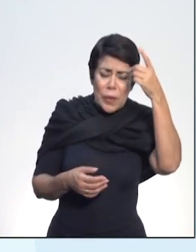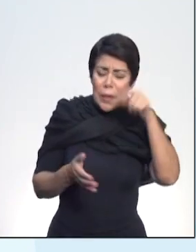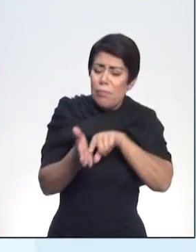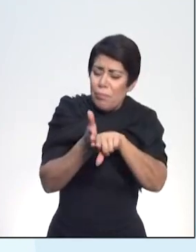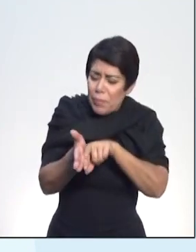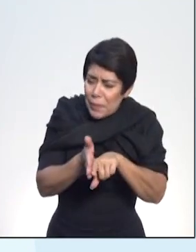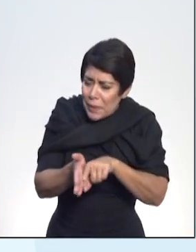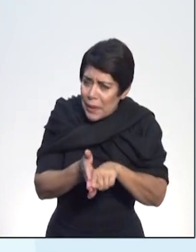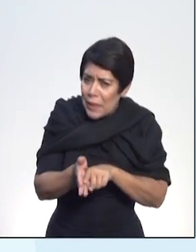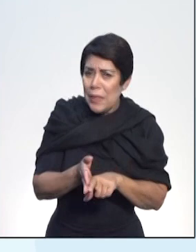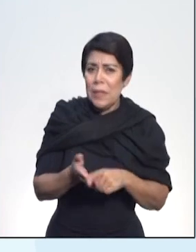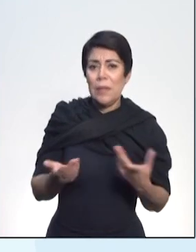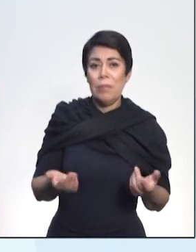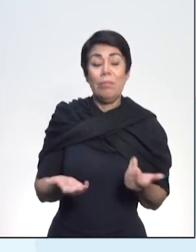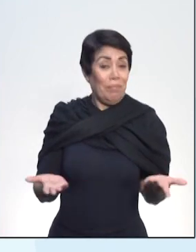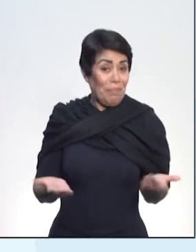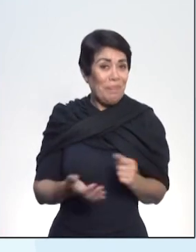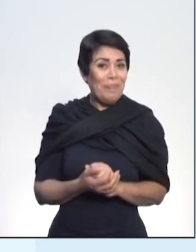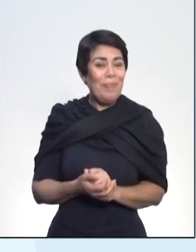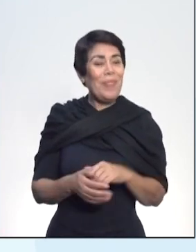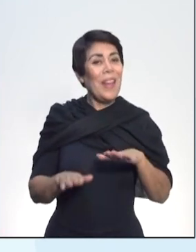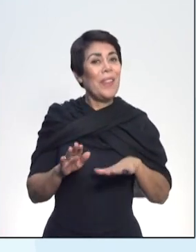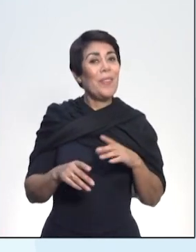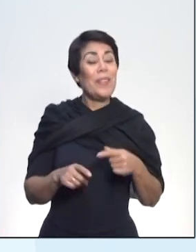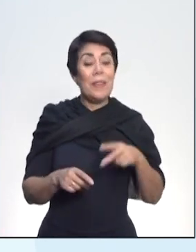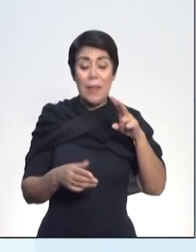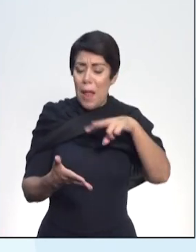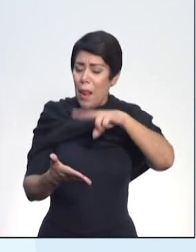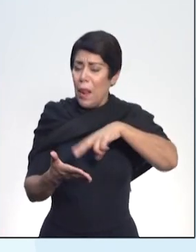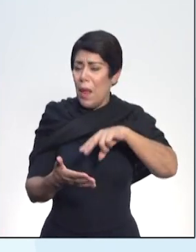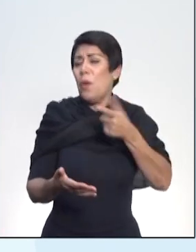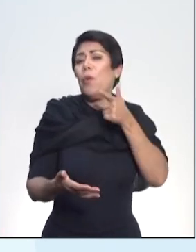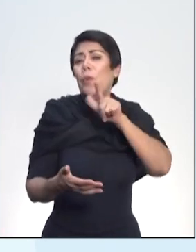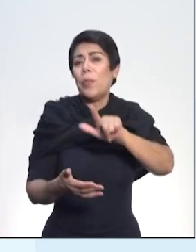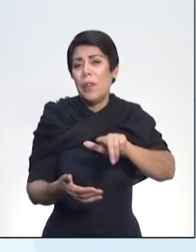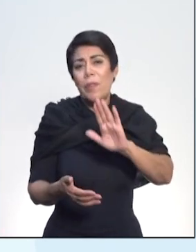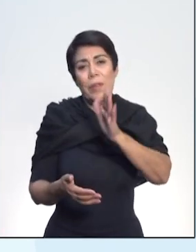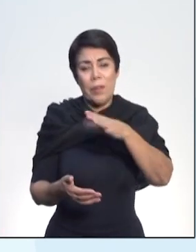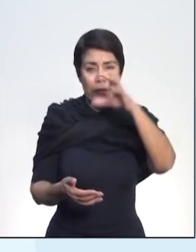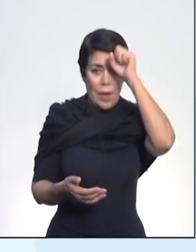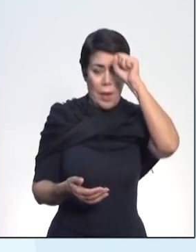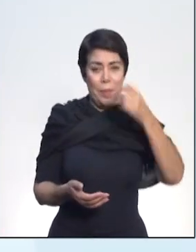dúvidas. Enfim, até muitas vezes para rever um conteúdo que já foi dado.